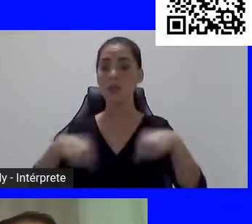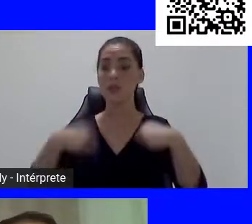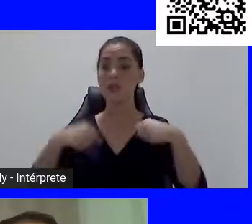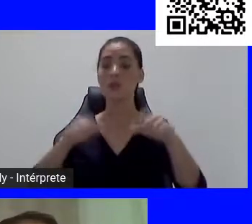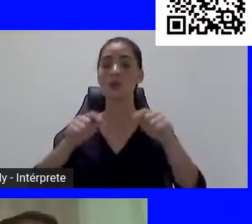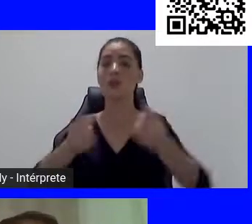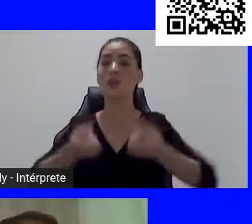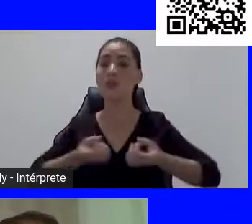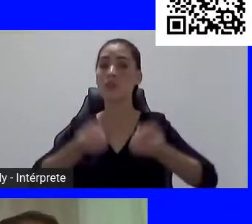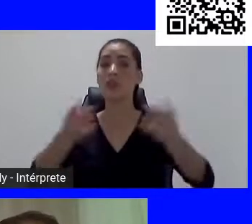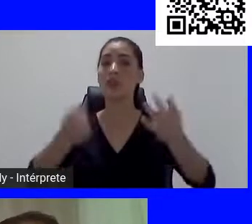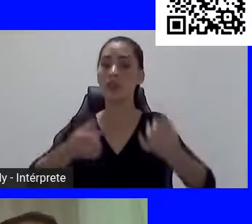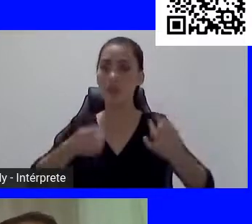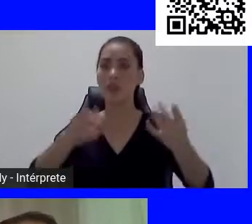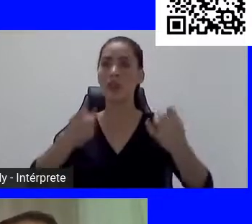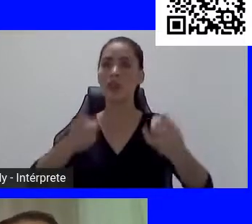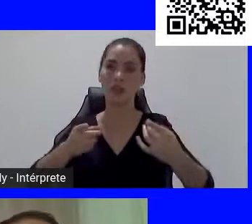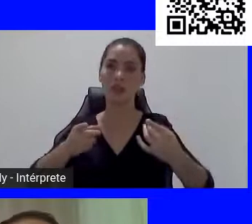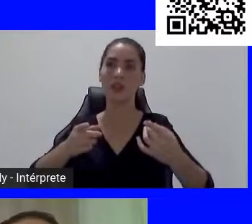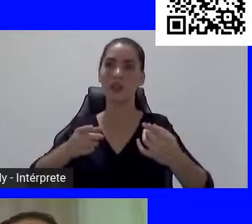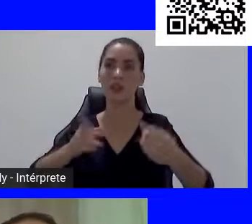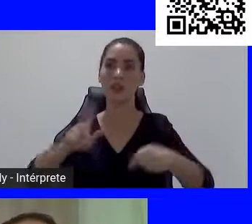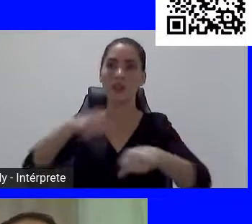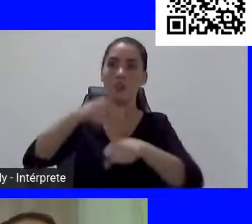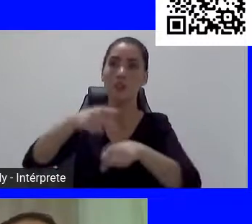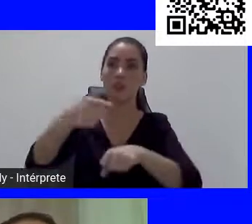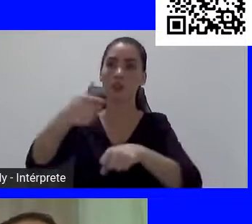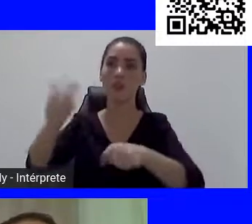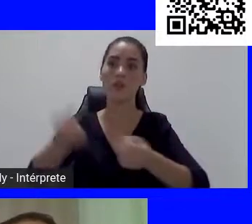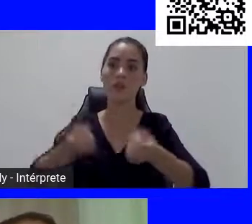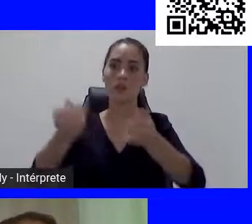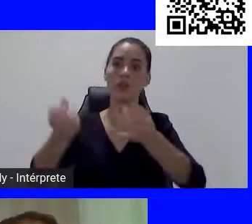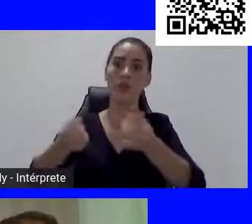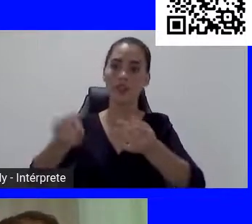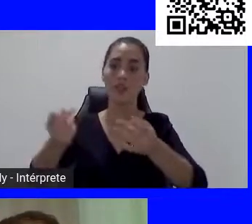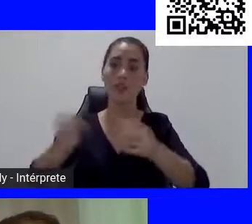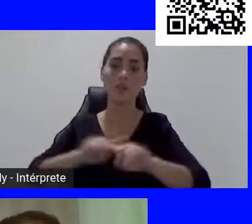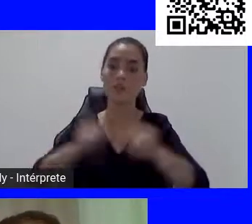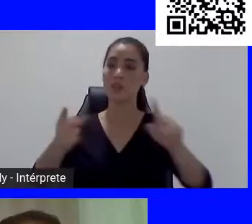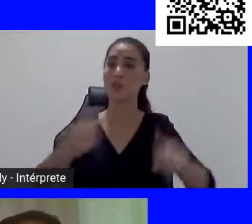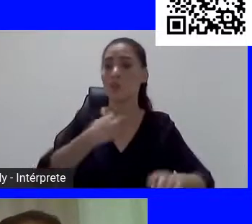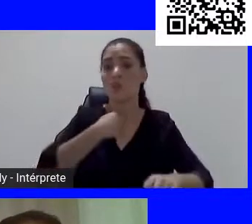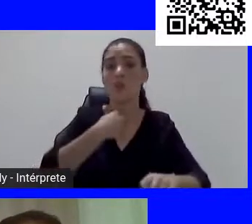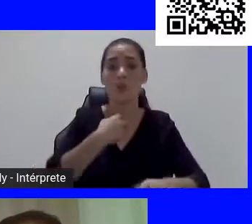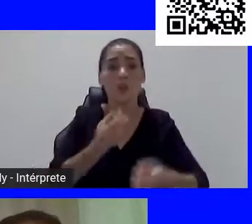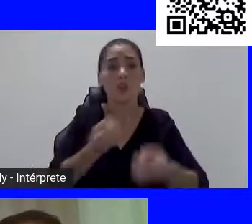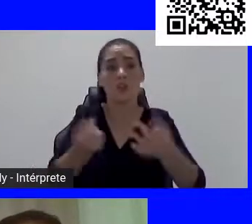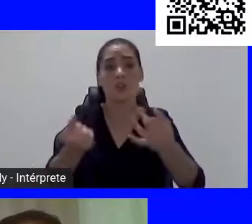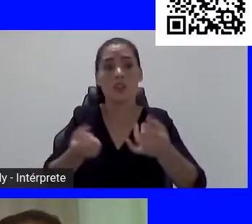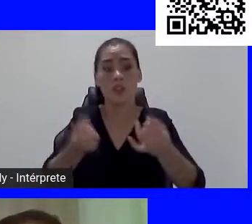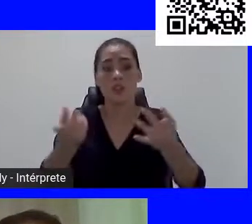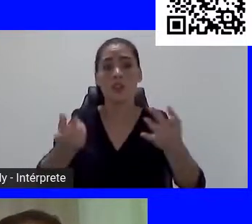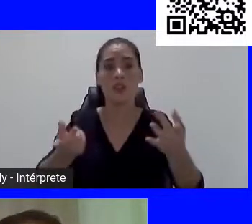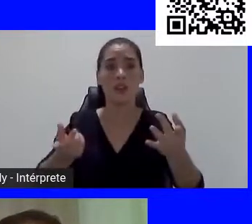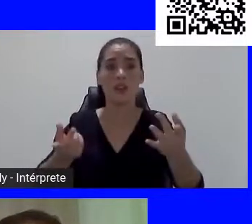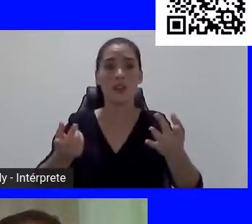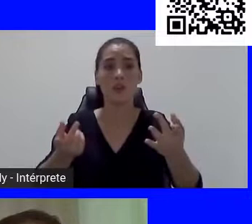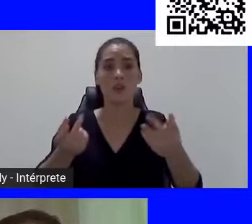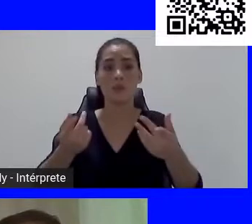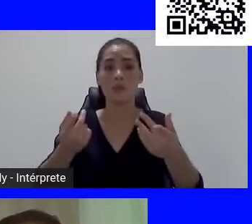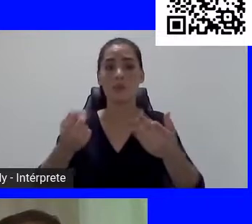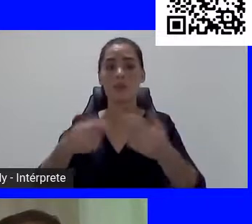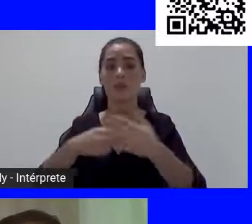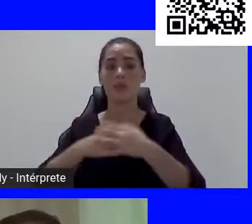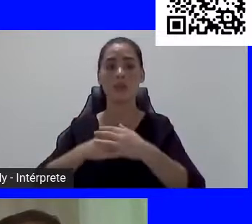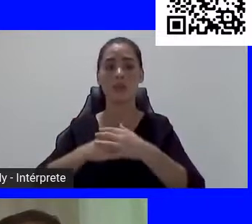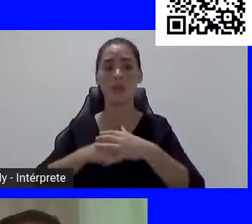para fora. E eles não vendem hoje lá para fora se na cadeia não provar o selo verde de ponta a ponta. Então, não existe